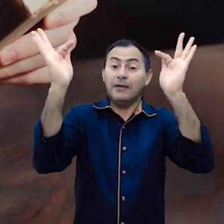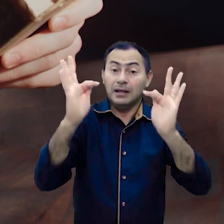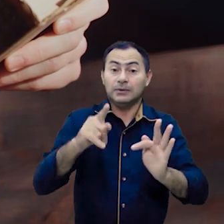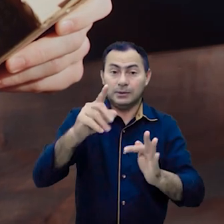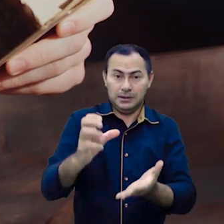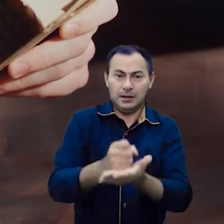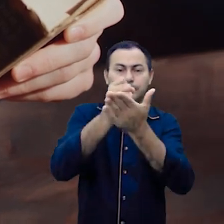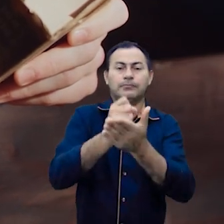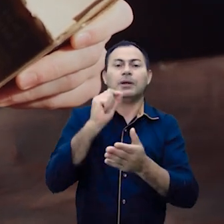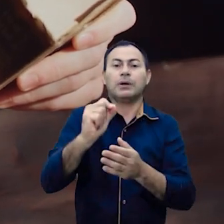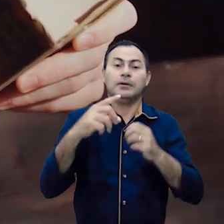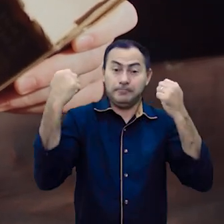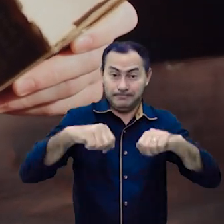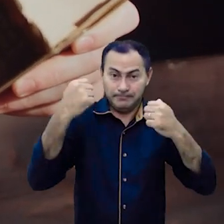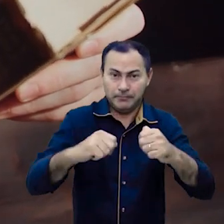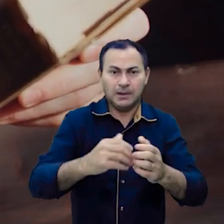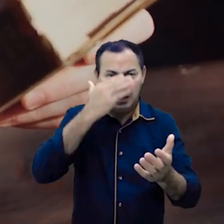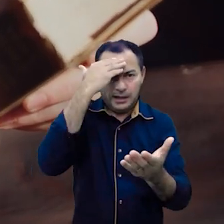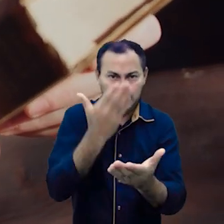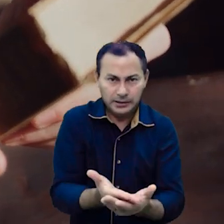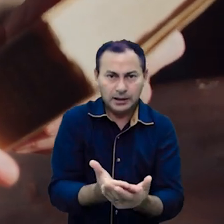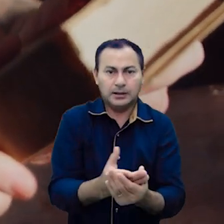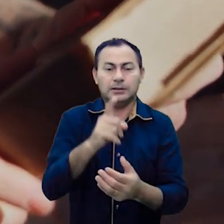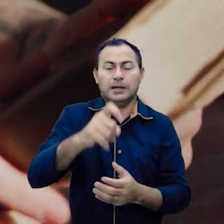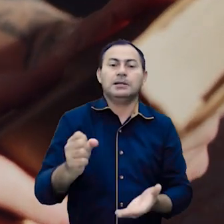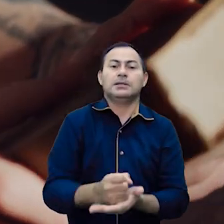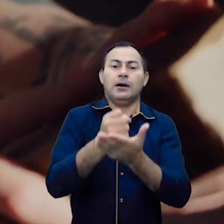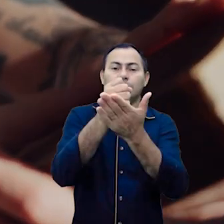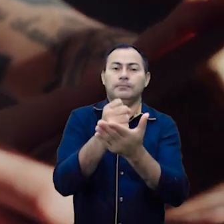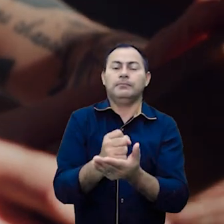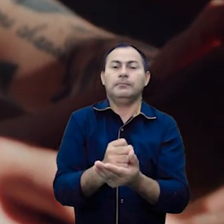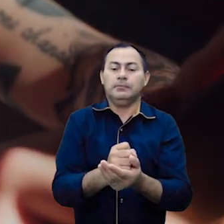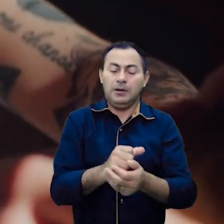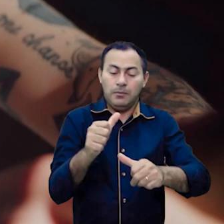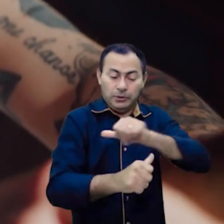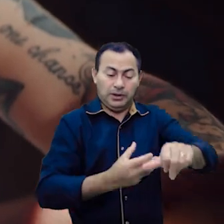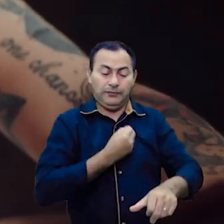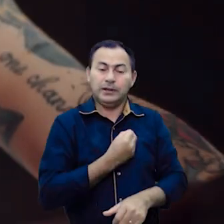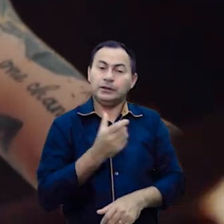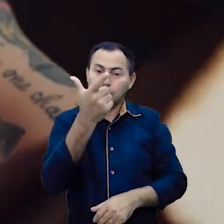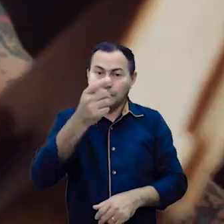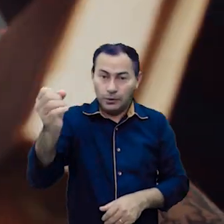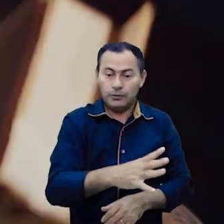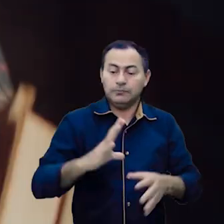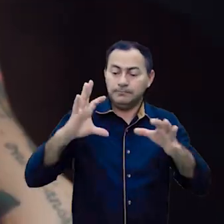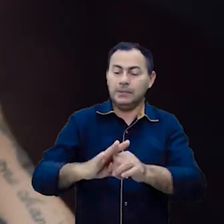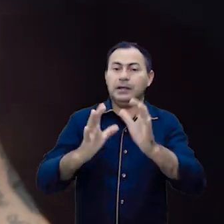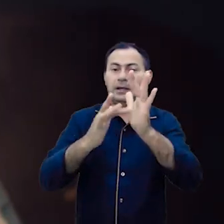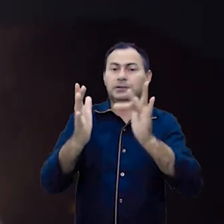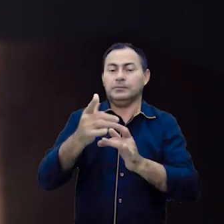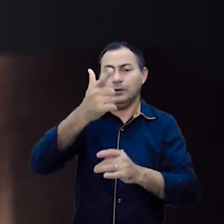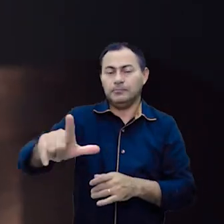fique feliz você Estação Isto é o que é necessário acreditar Para ser salvo para nascer de novo em Cristo como